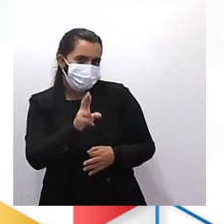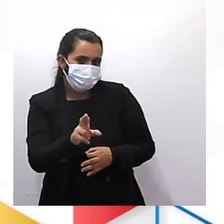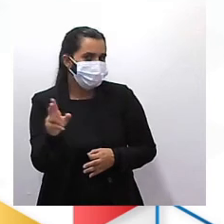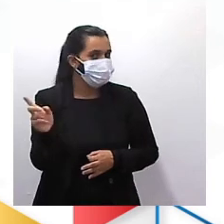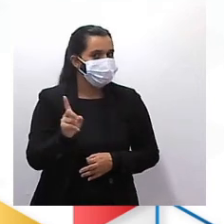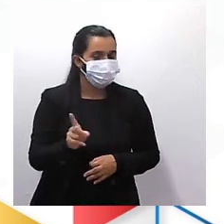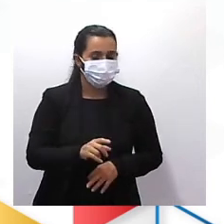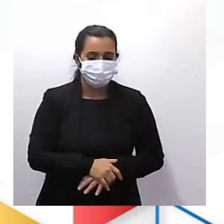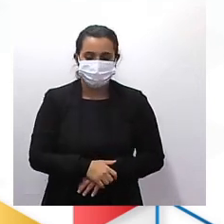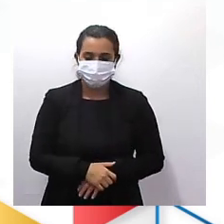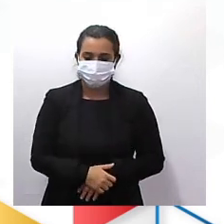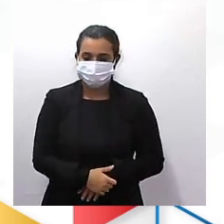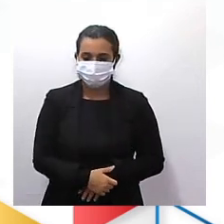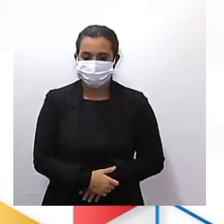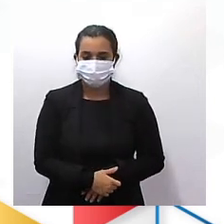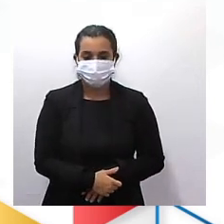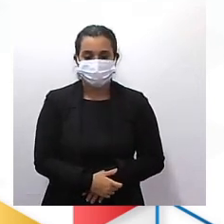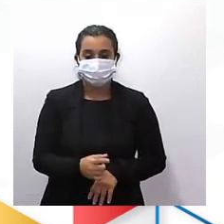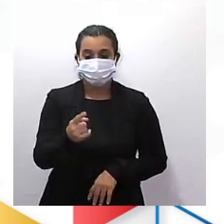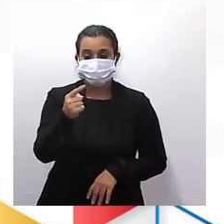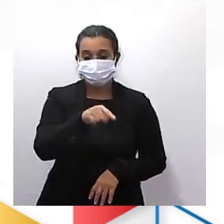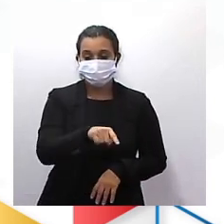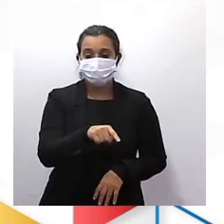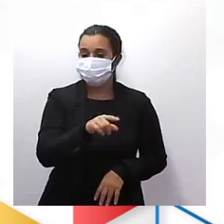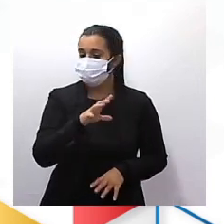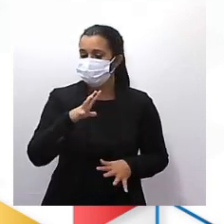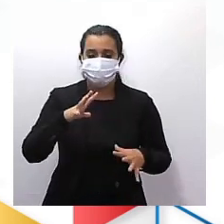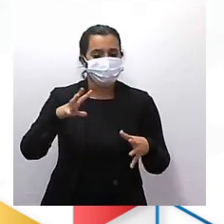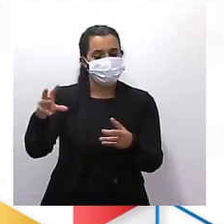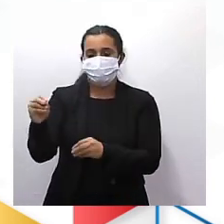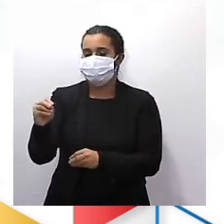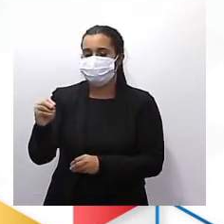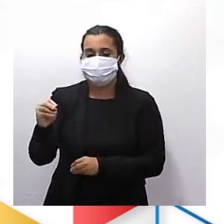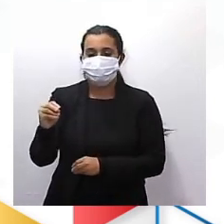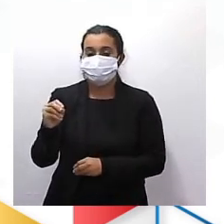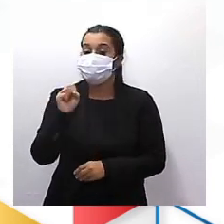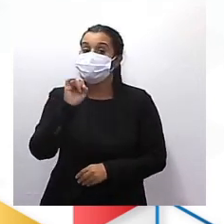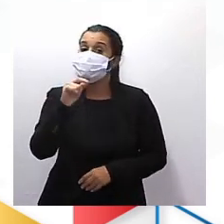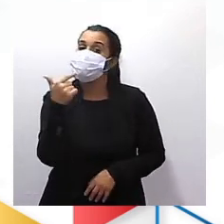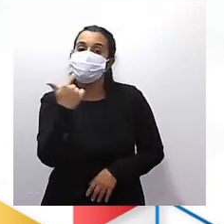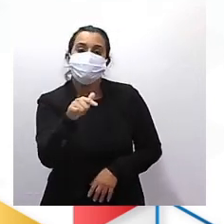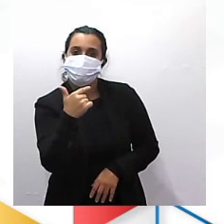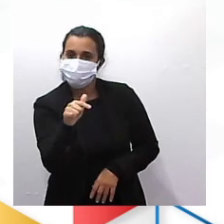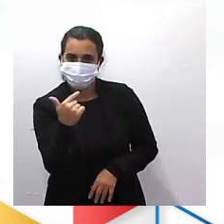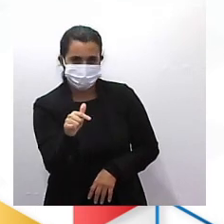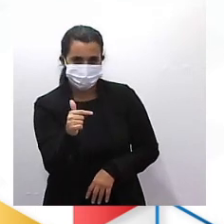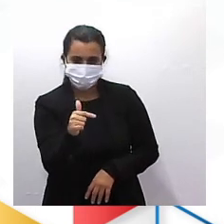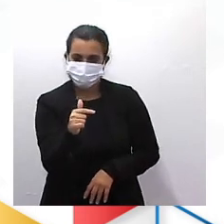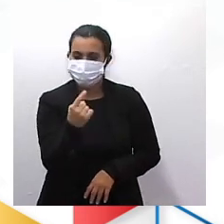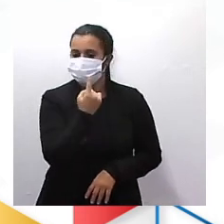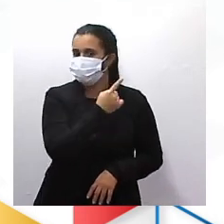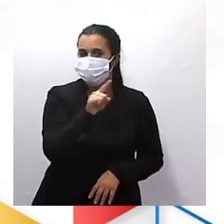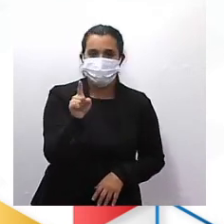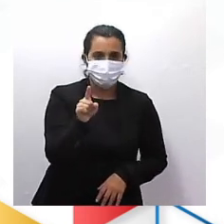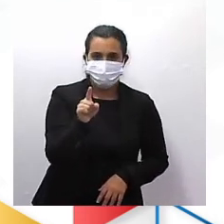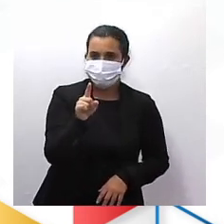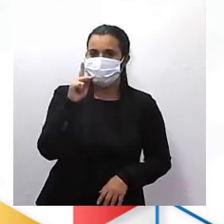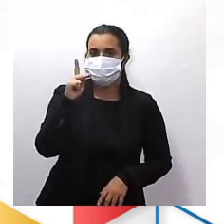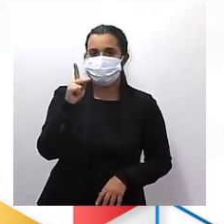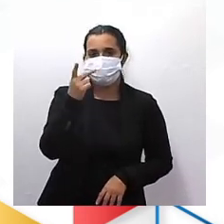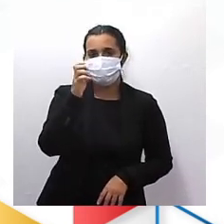corretamente. Olha aí como fica para todos eles quando não tem a habilidade No, he